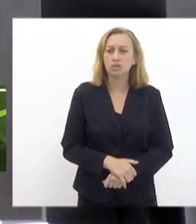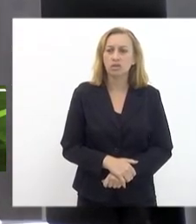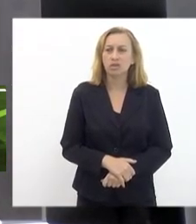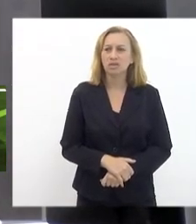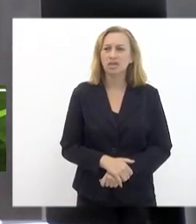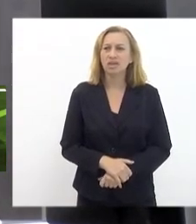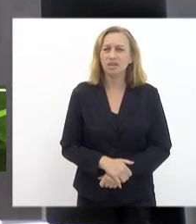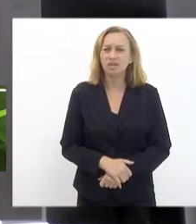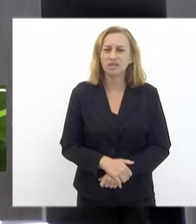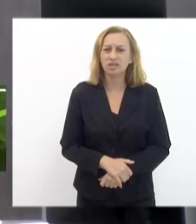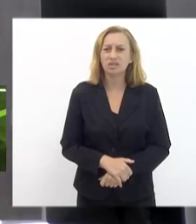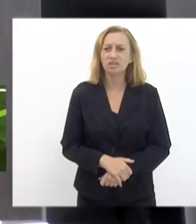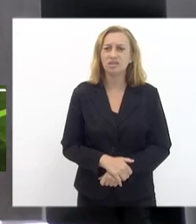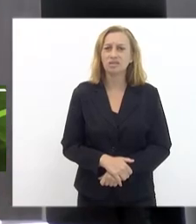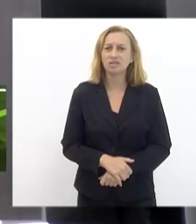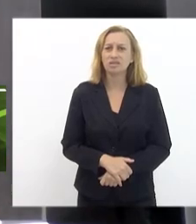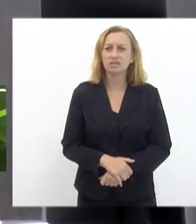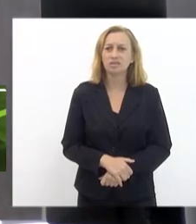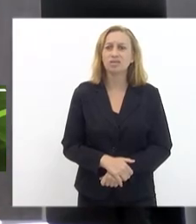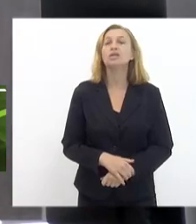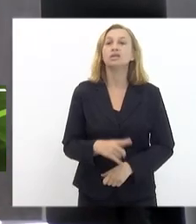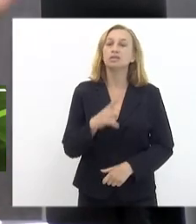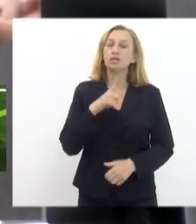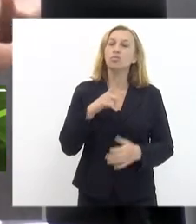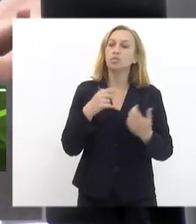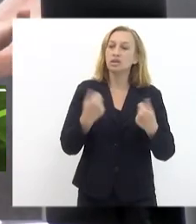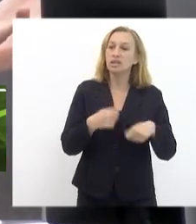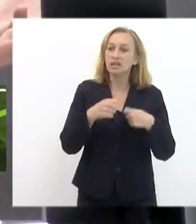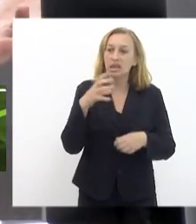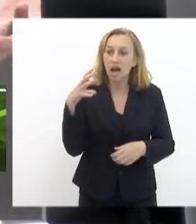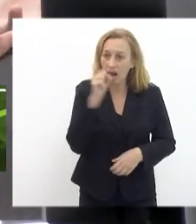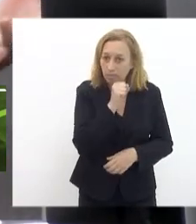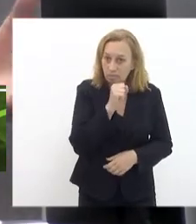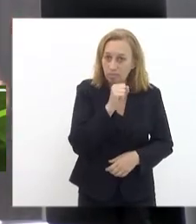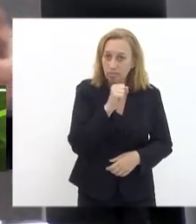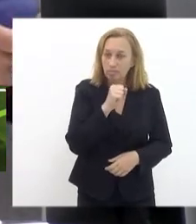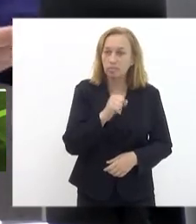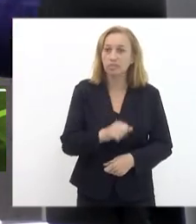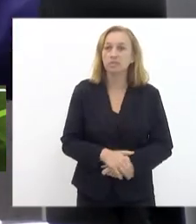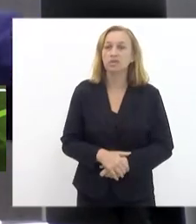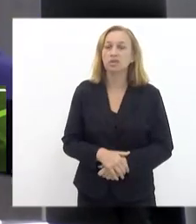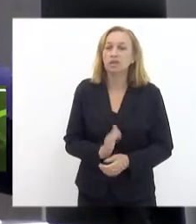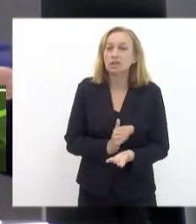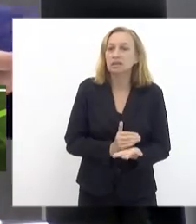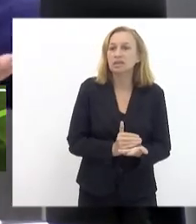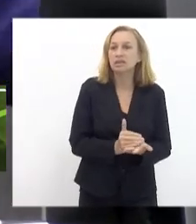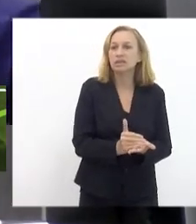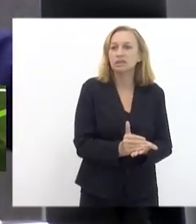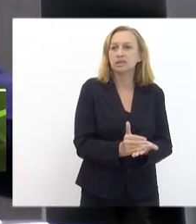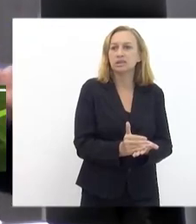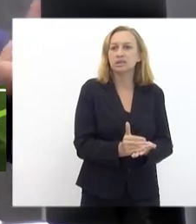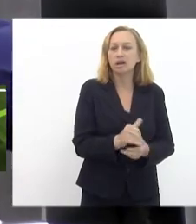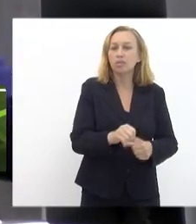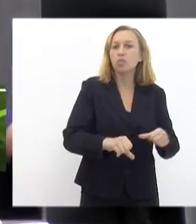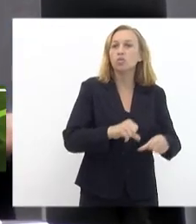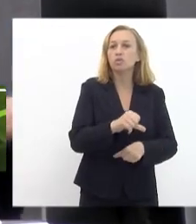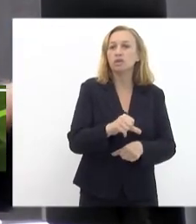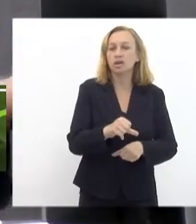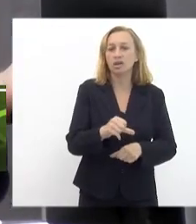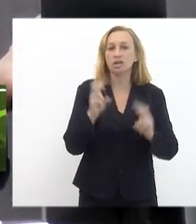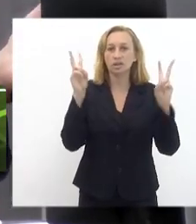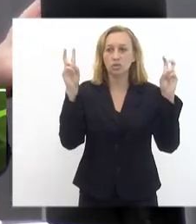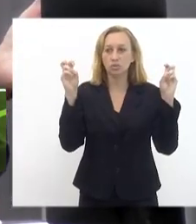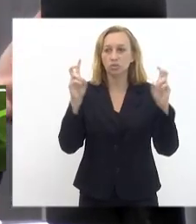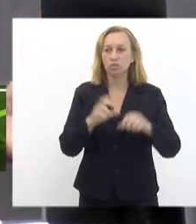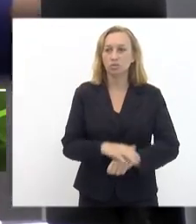acha e que há uma necessidade urgente de começará a mudar essa